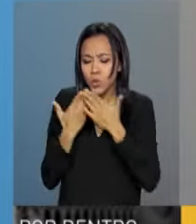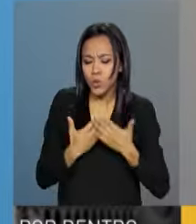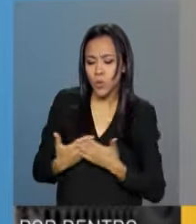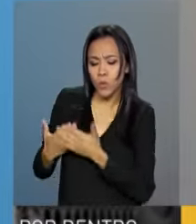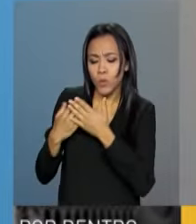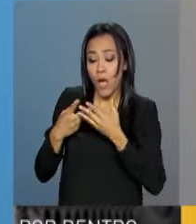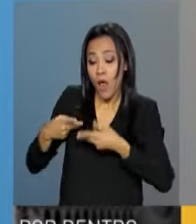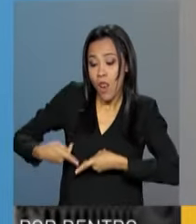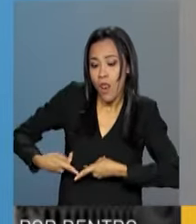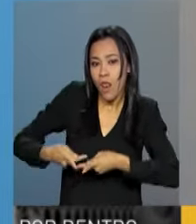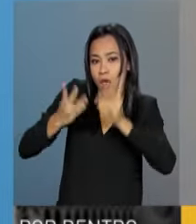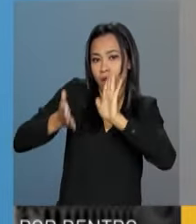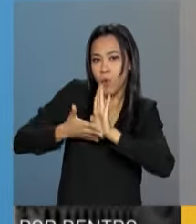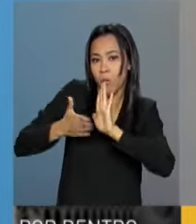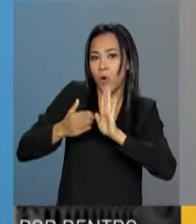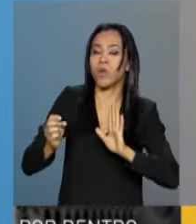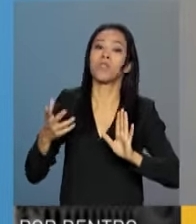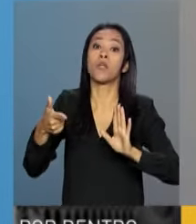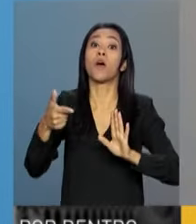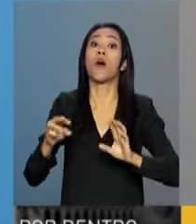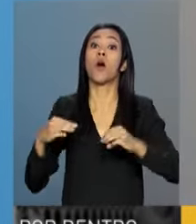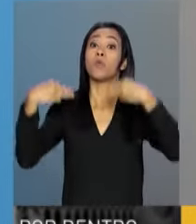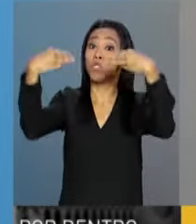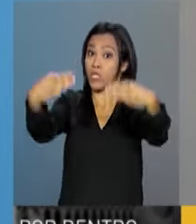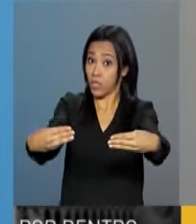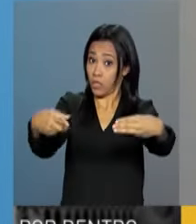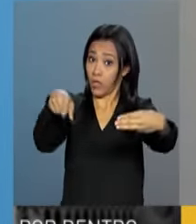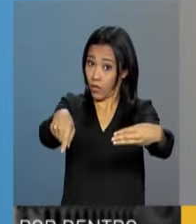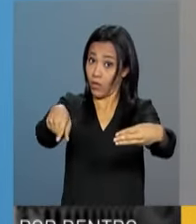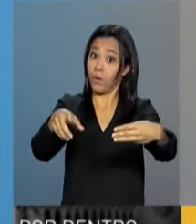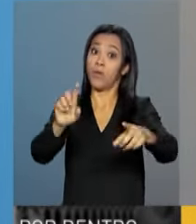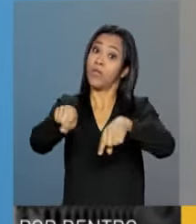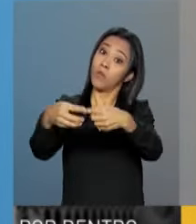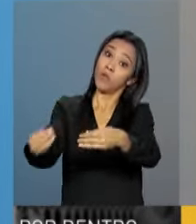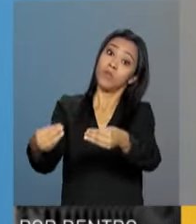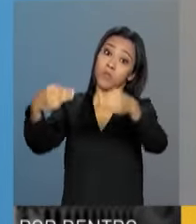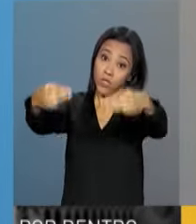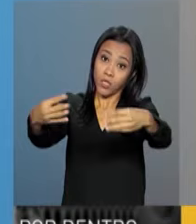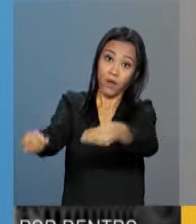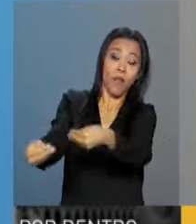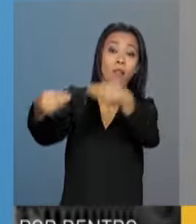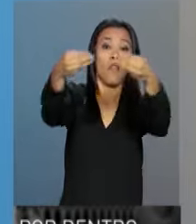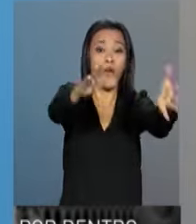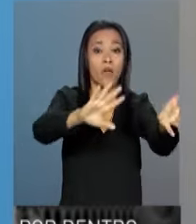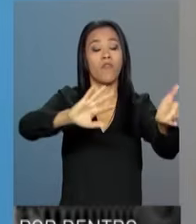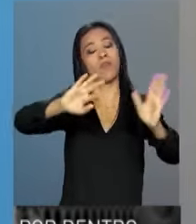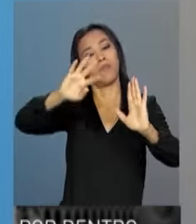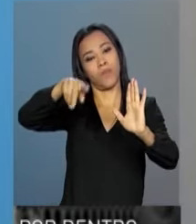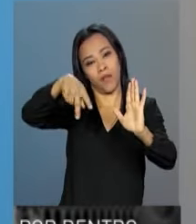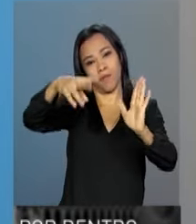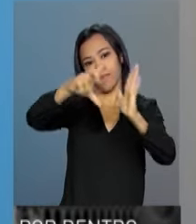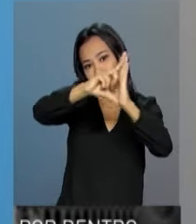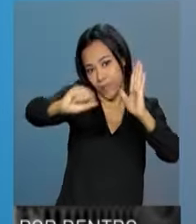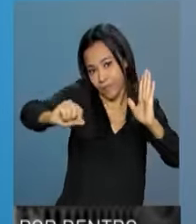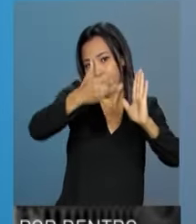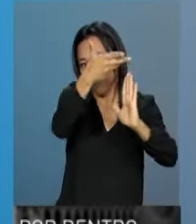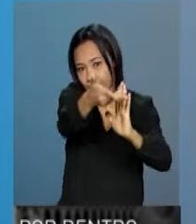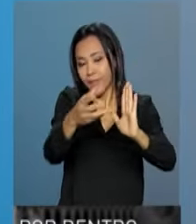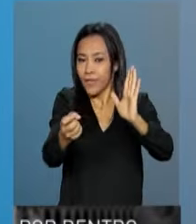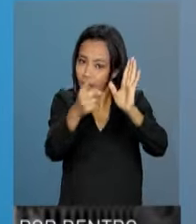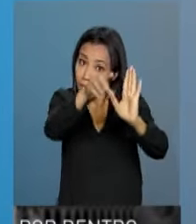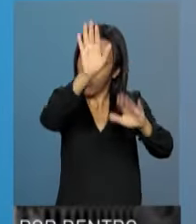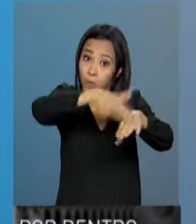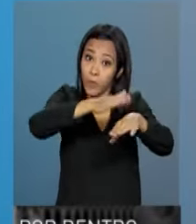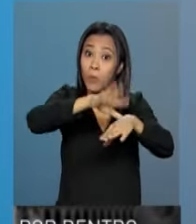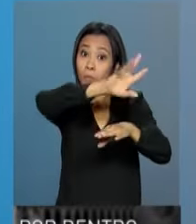ministério do meio ambiente e por isso e o ministério por sua vez à casa civil e depois o o presidente acaba criando é